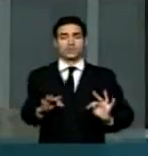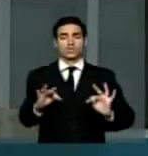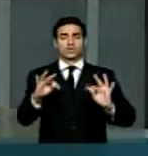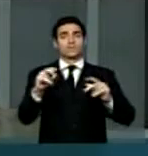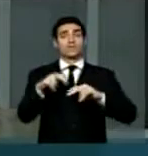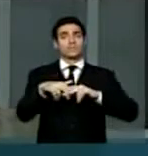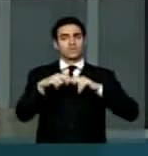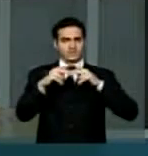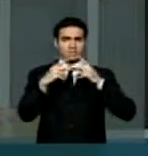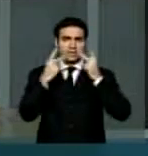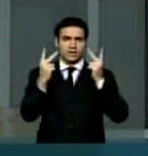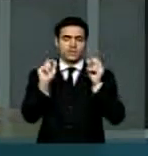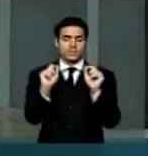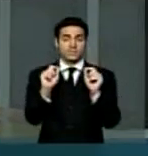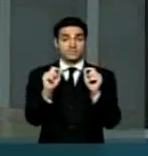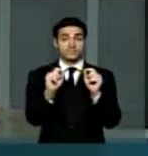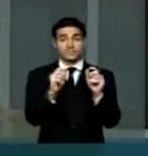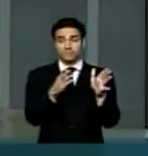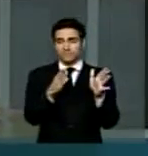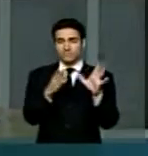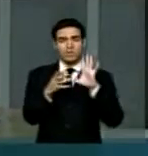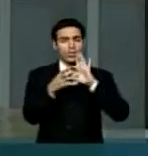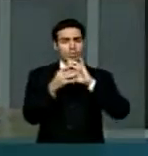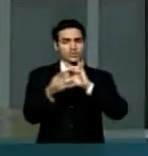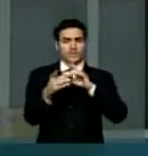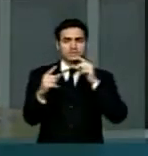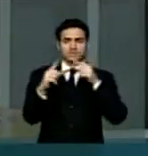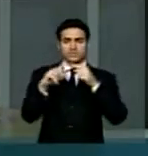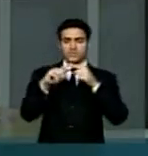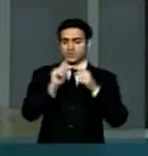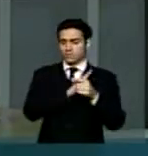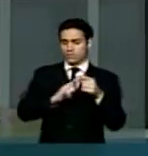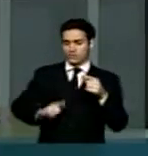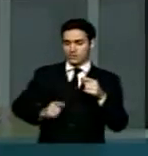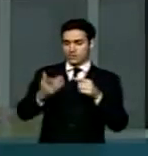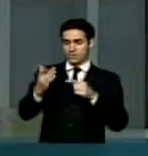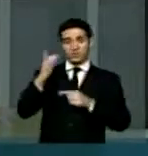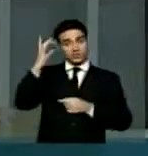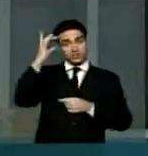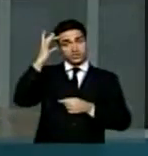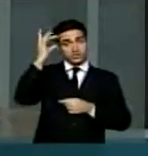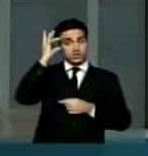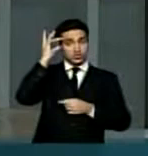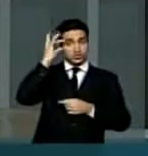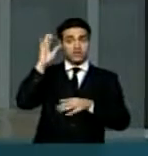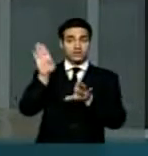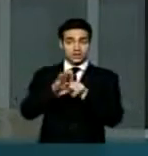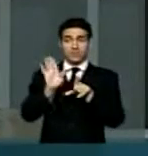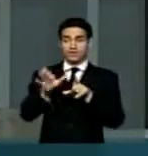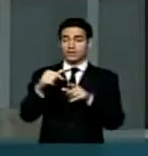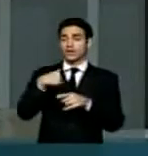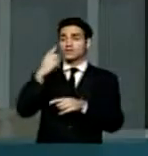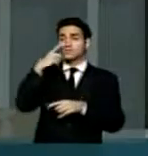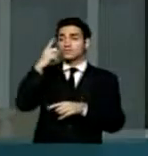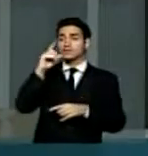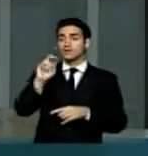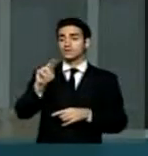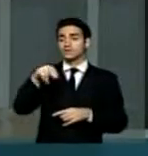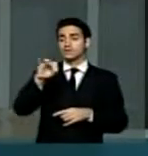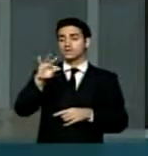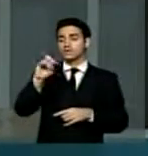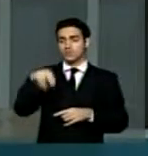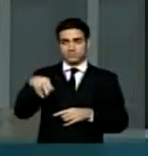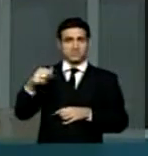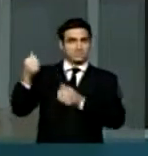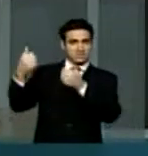Por isso digo que a lógica que permeia o governo de Dilma Rousseff, que aqui também foi exposto pelo deputado Newton